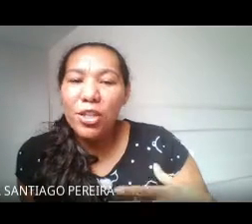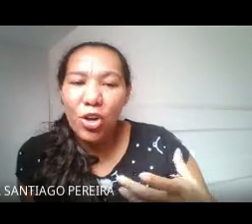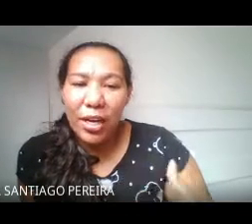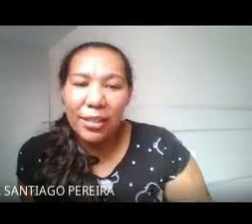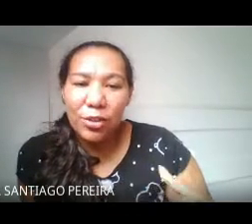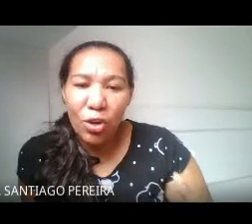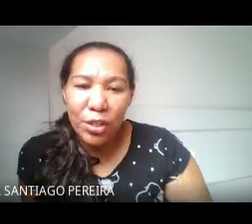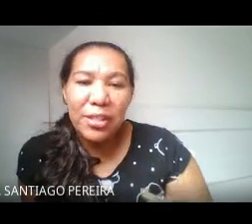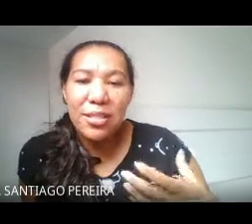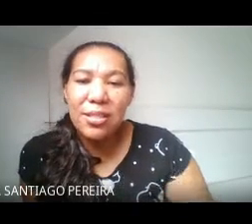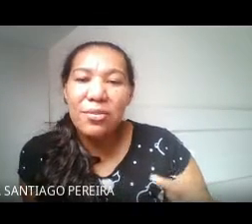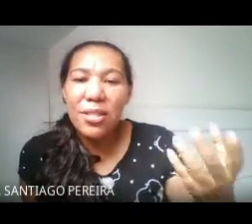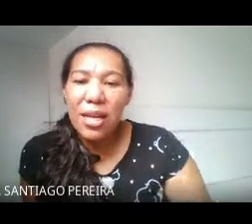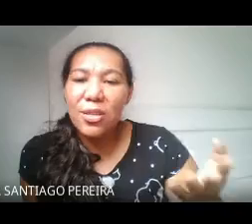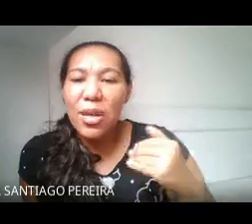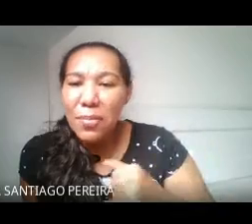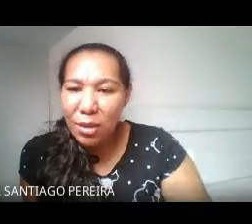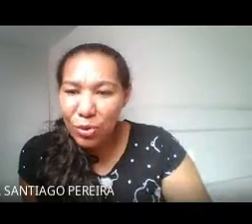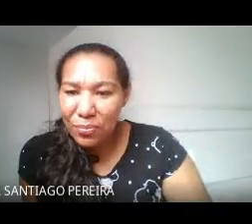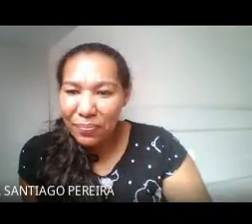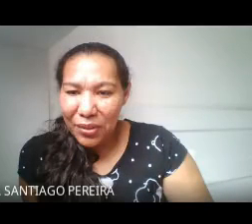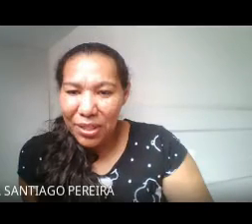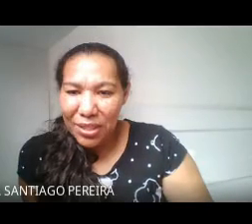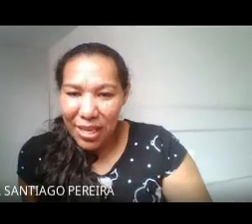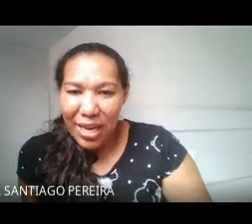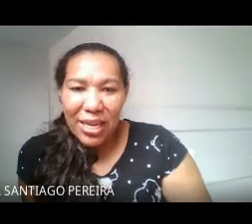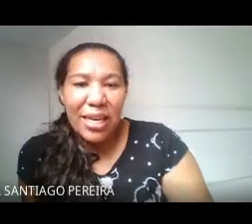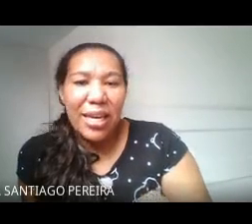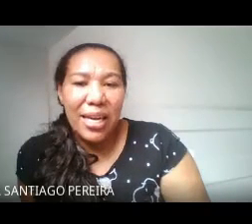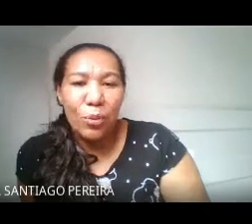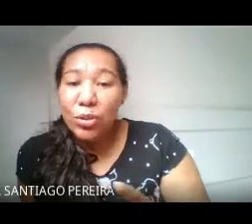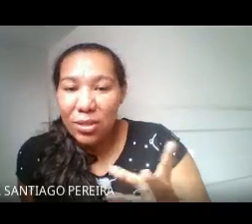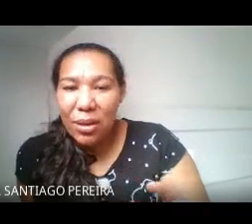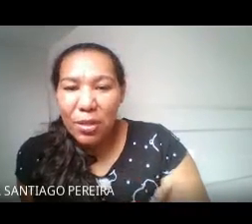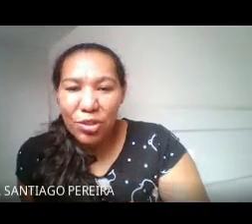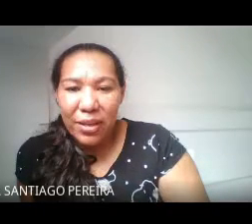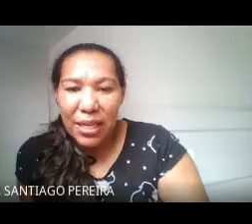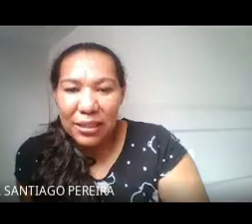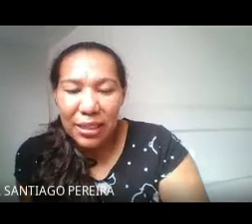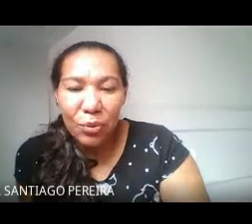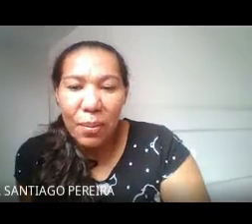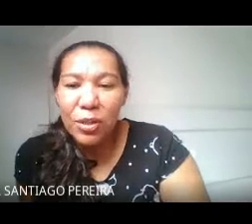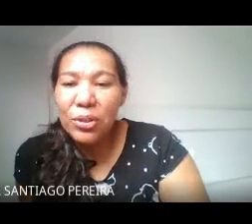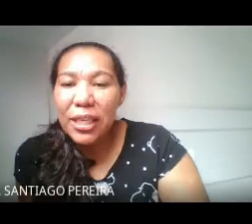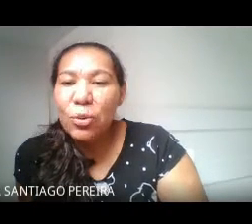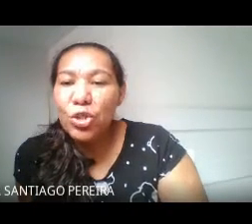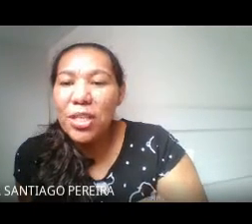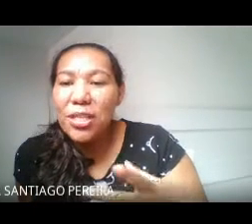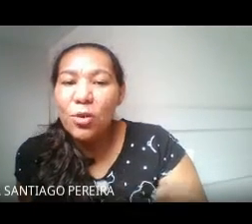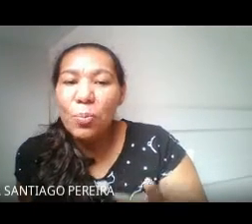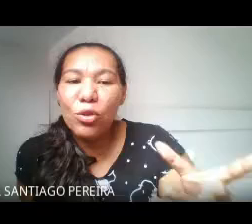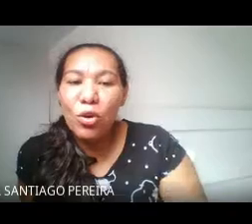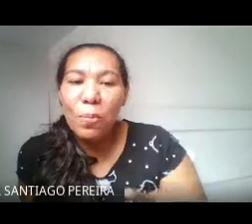jovem aristocrata Dorian decide visitar seus amigos, né? Um de seus amigos, na verdade, né? O amigo dele,